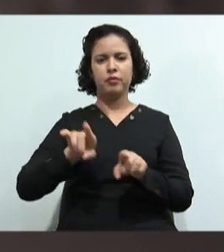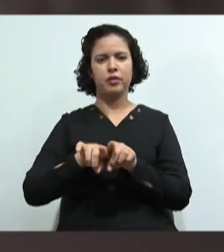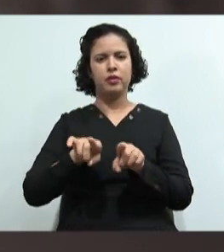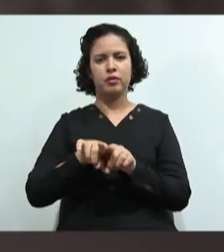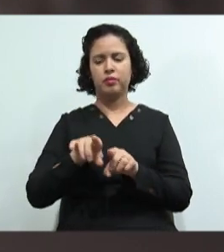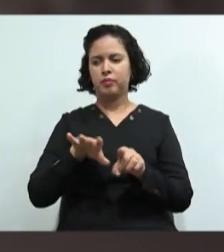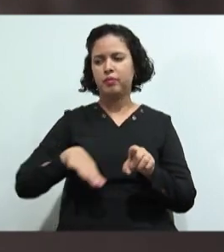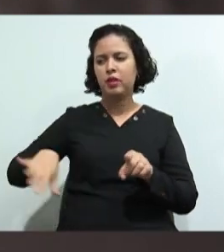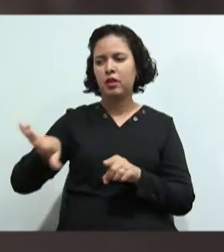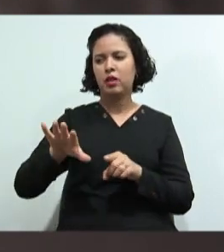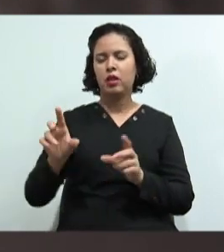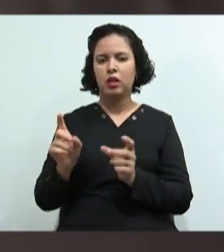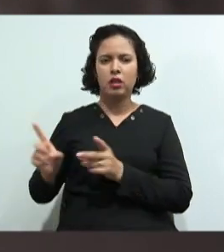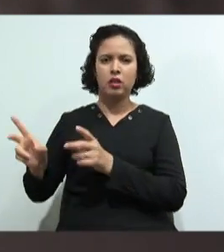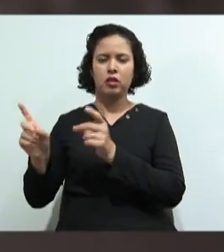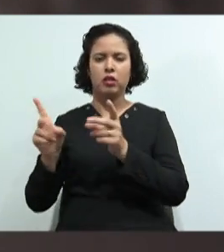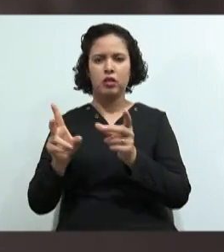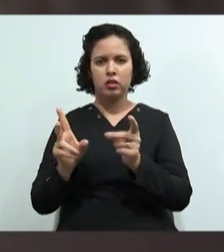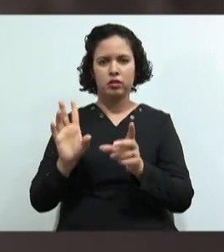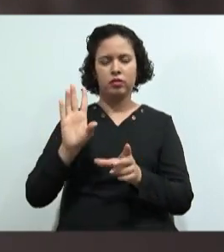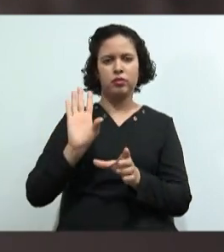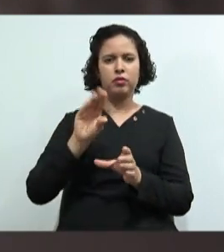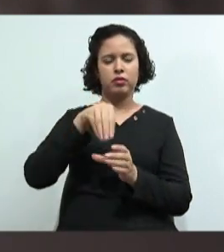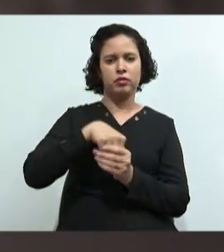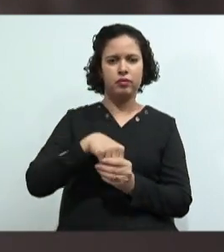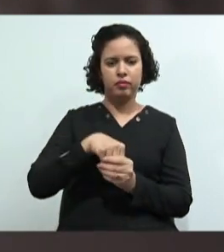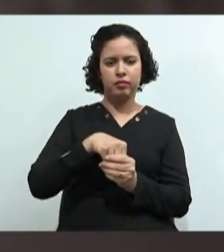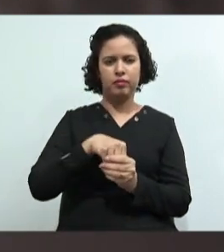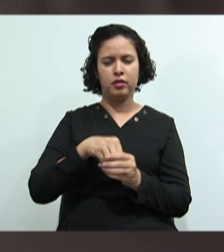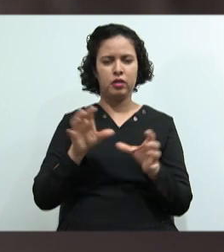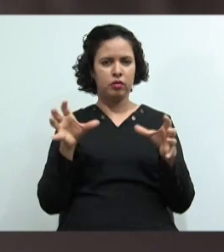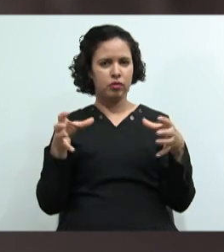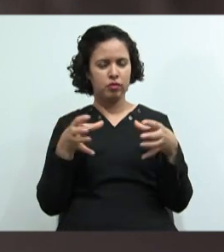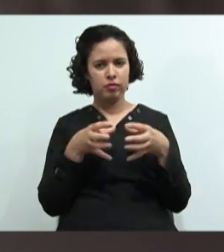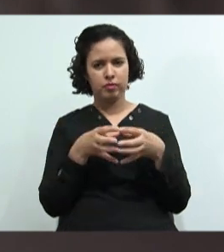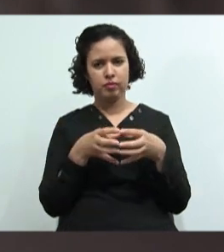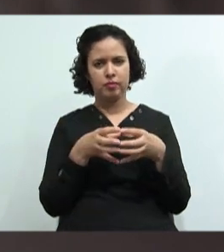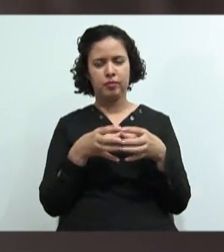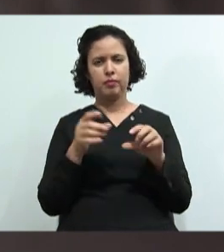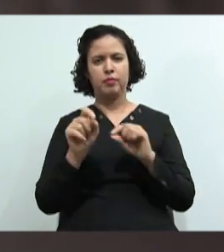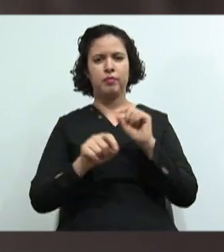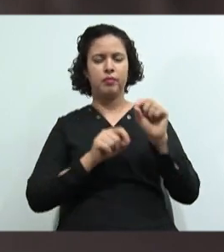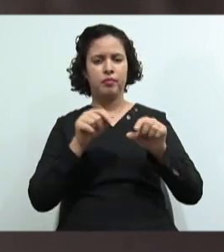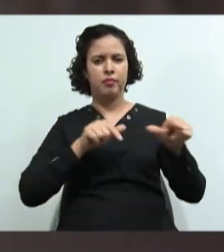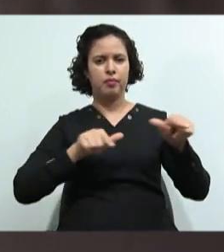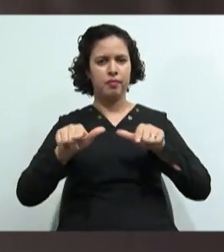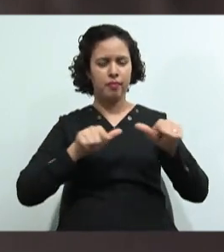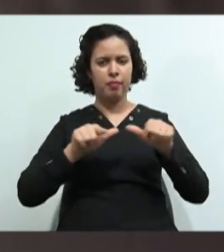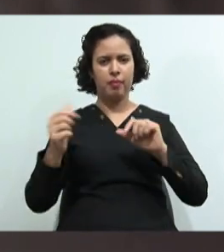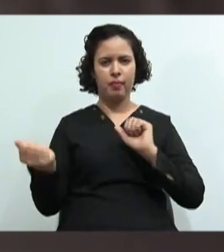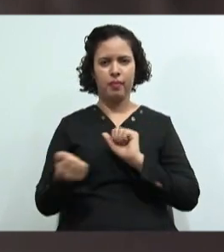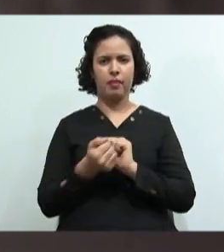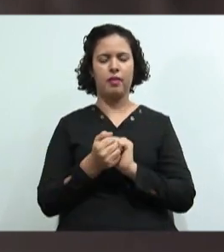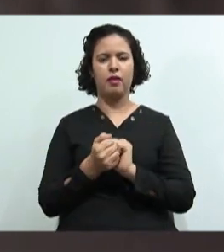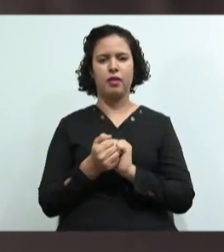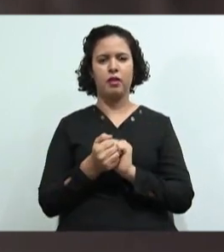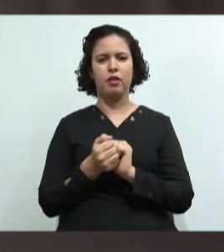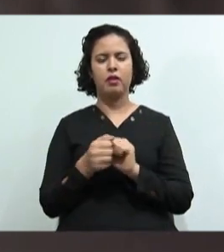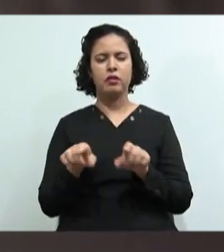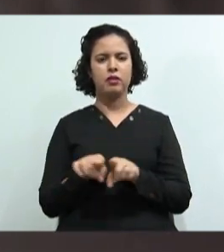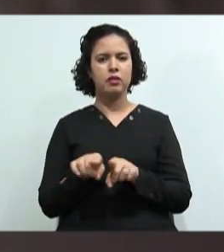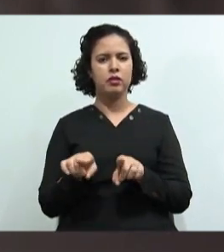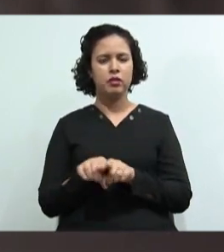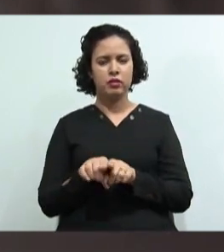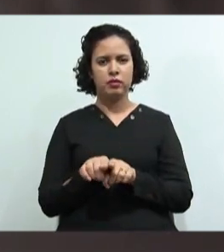Quando eu falo mercado interno, eu quero dizer a própria equipe, quem está trabalhando comigo, e o